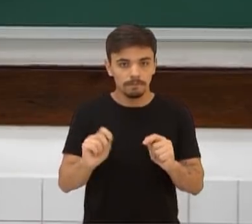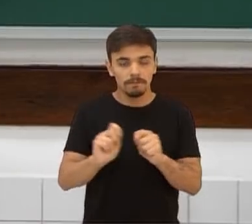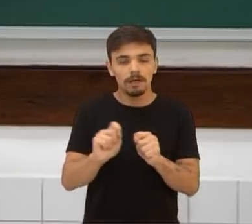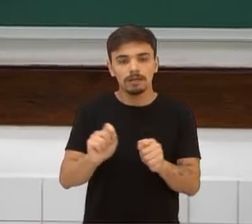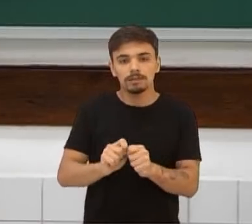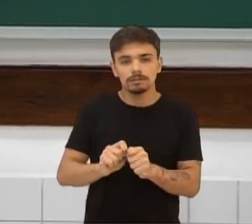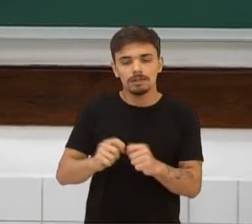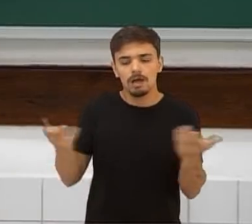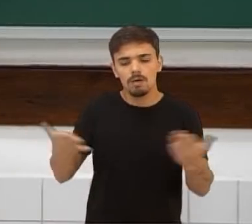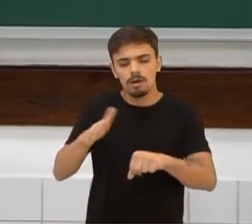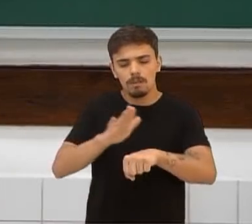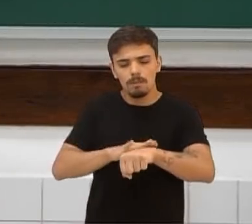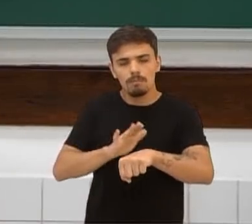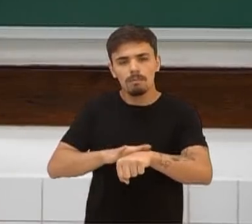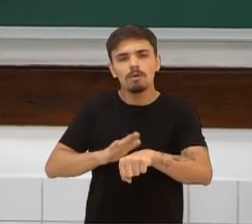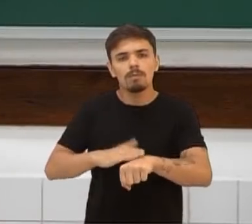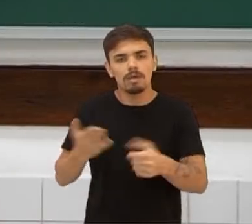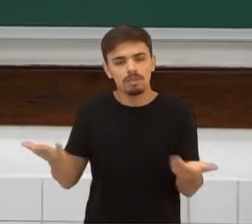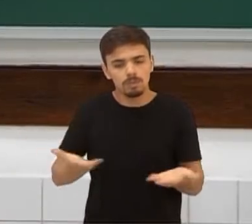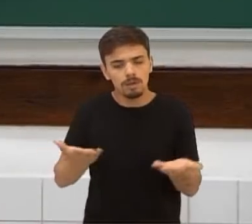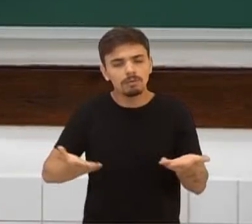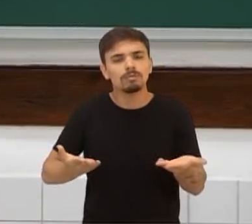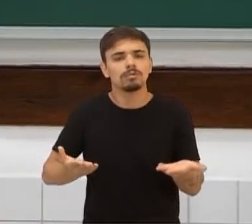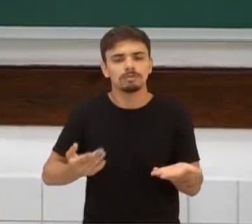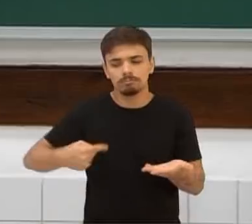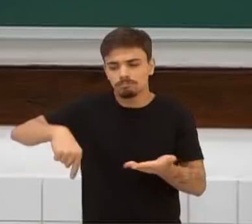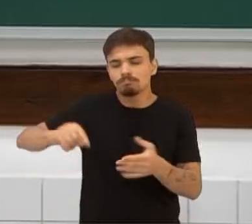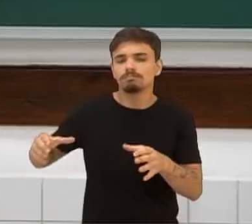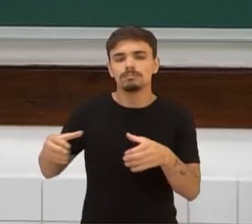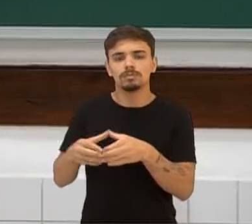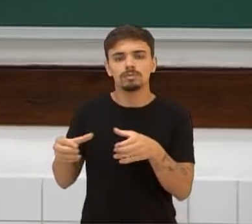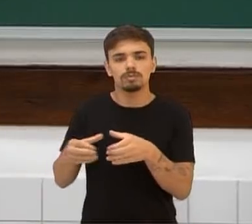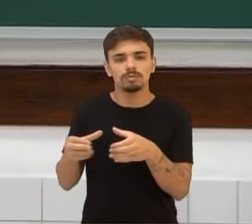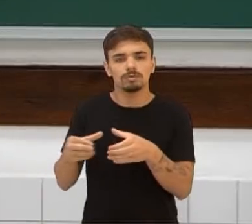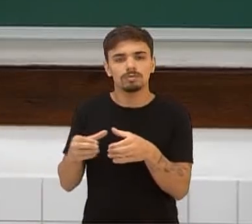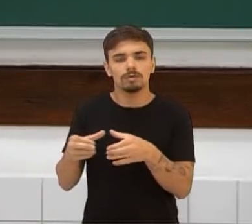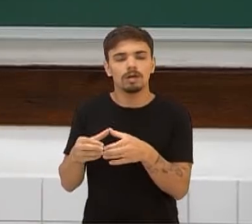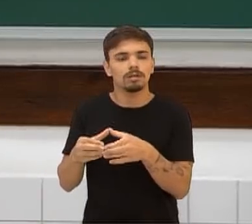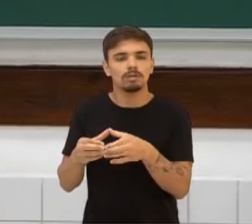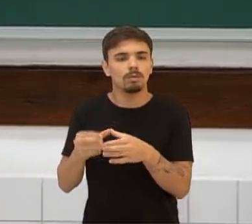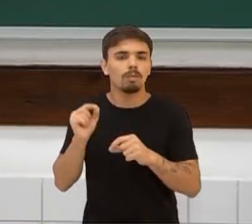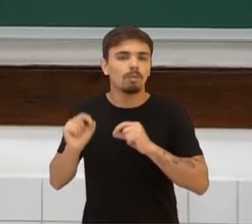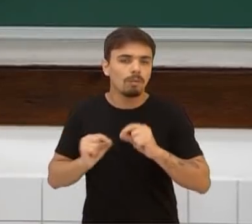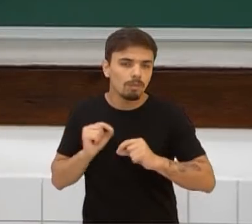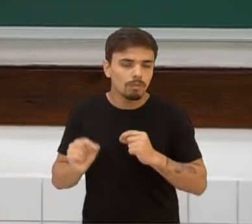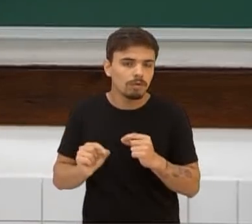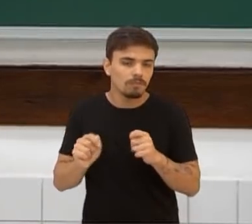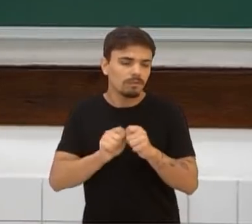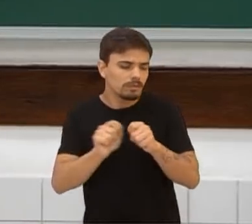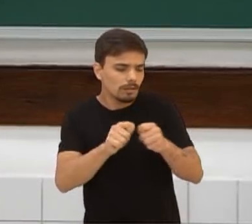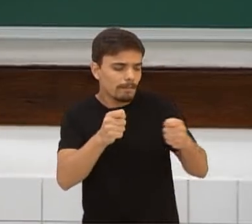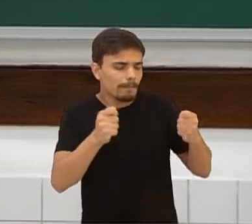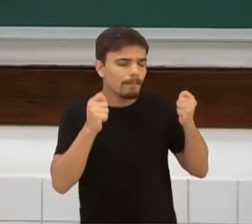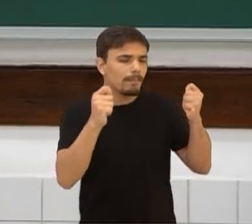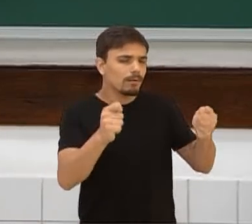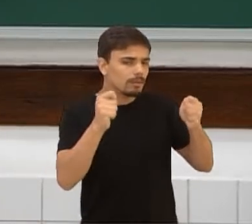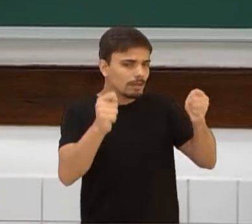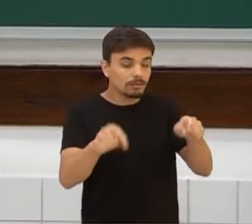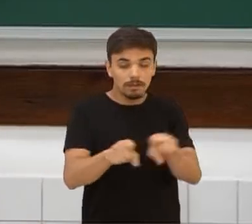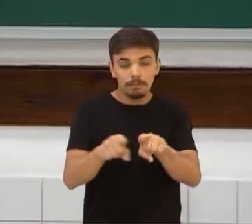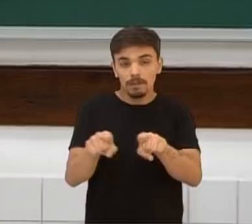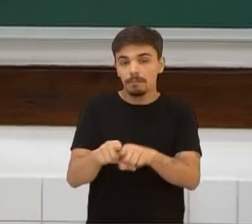nesse momento presente, esses grupos indígenas viessem a fazer protestos e